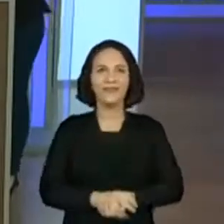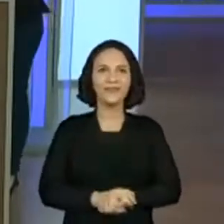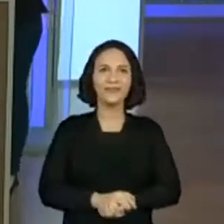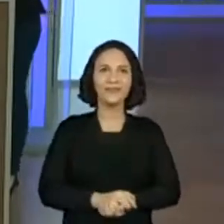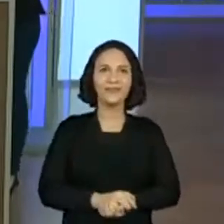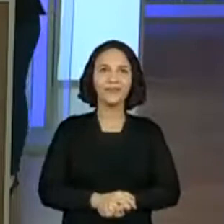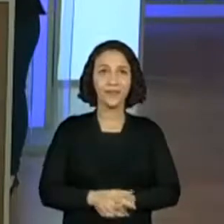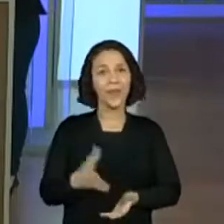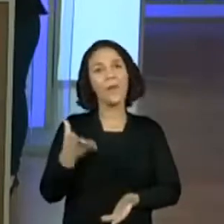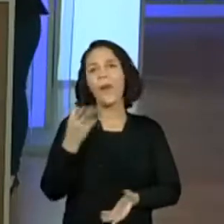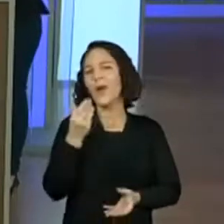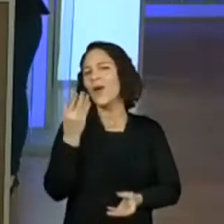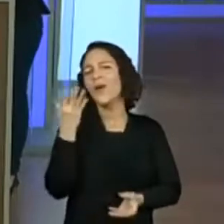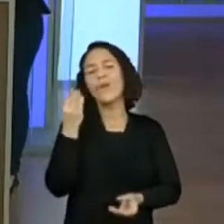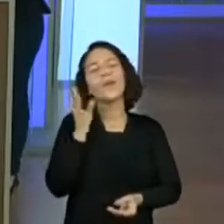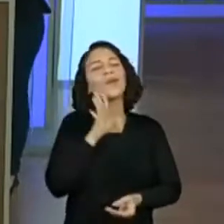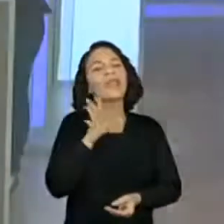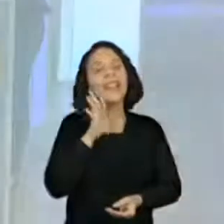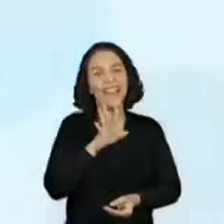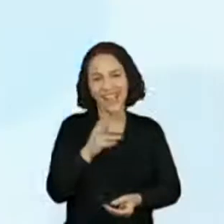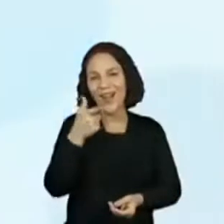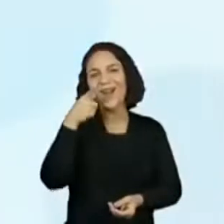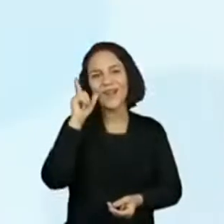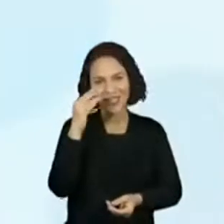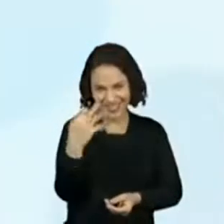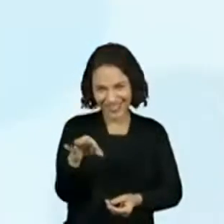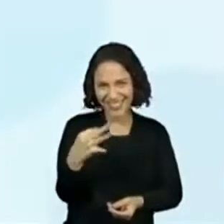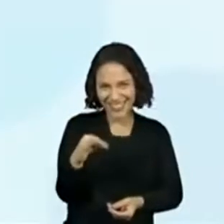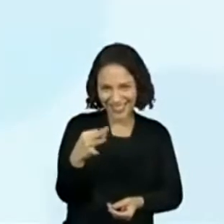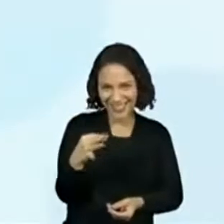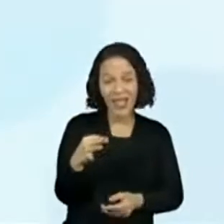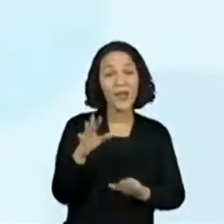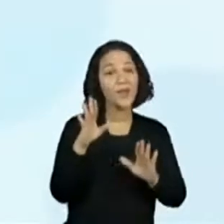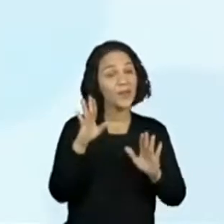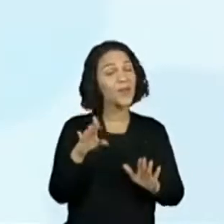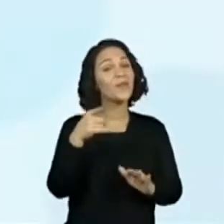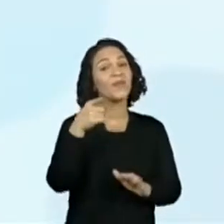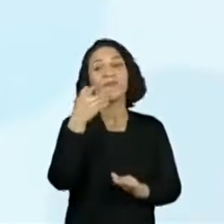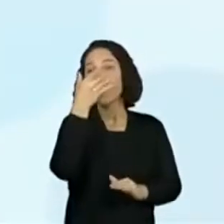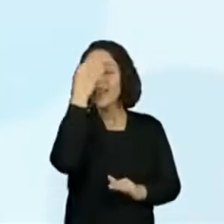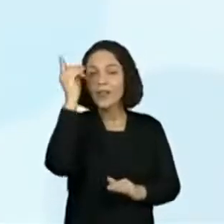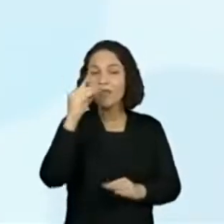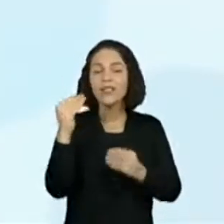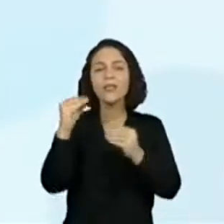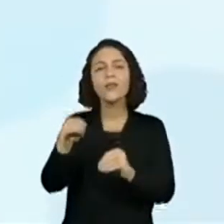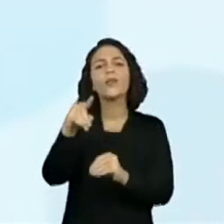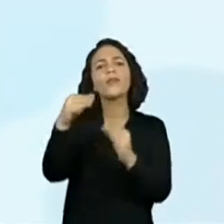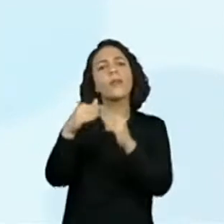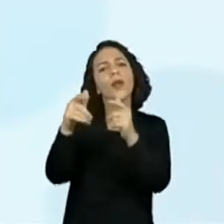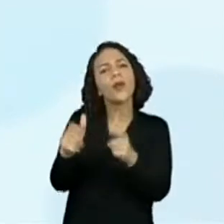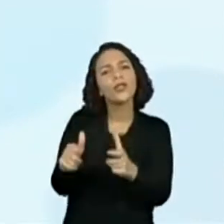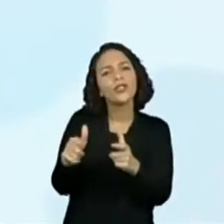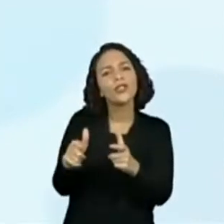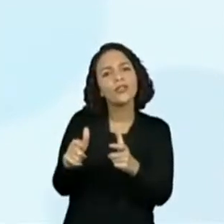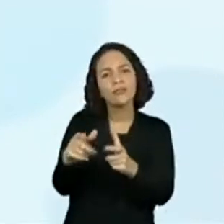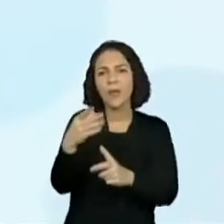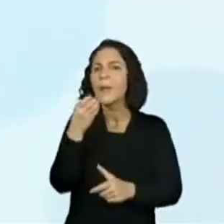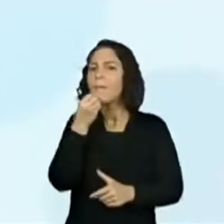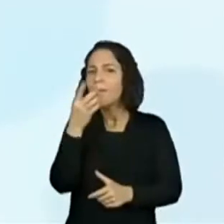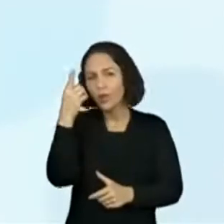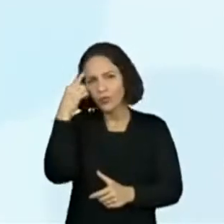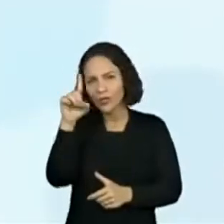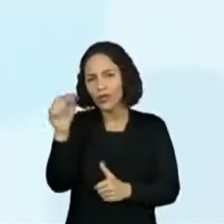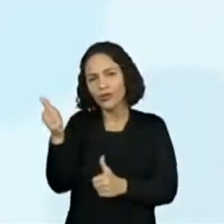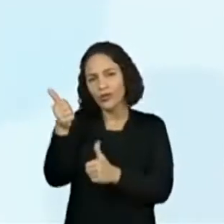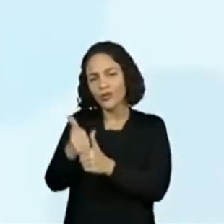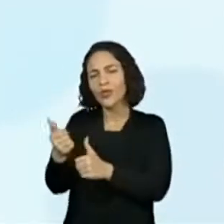lá, mas também foi tão divertido que valeu a pena, não é? Muito. Não esqueçam de ir colocando pra gente aí, né, a cidade de onde você